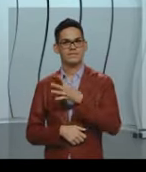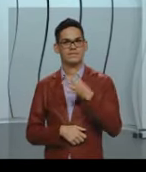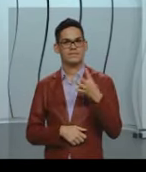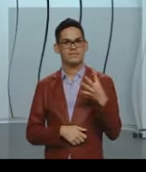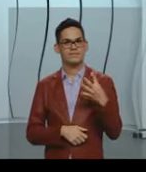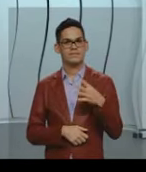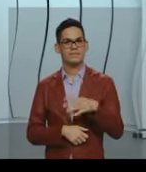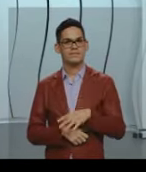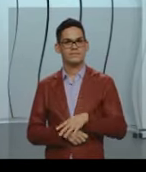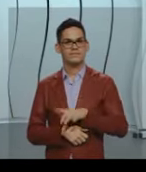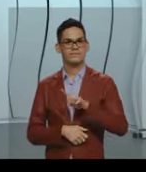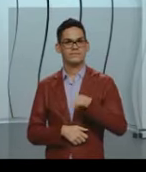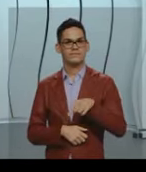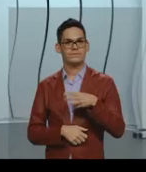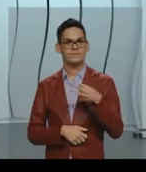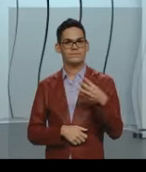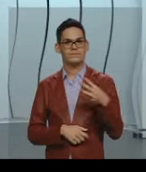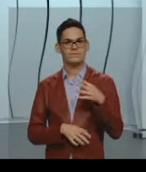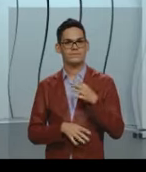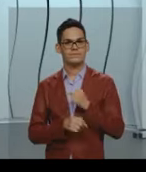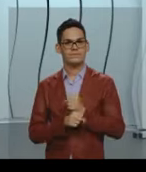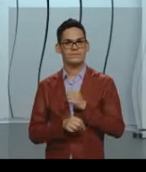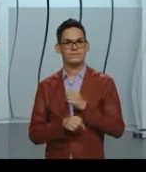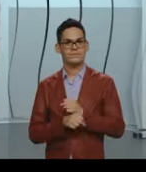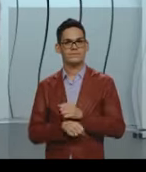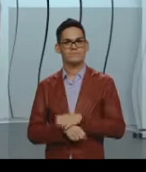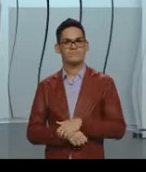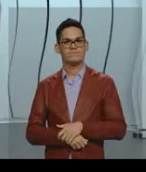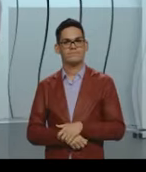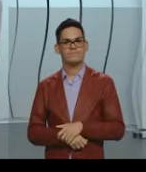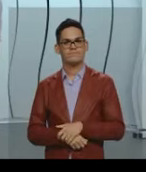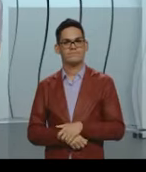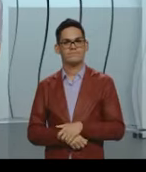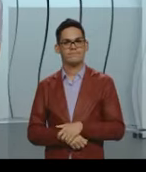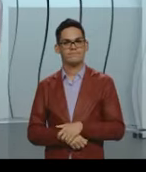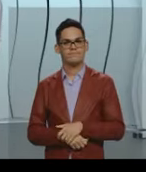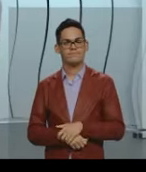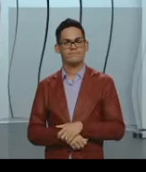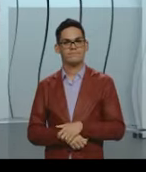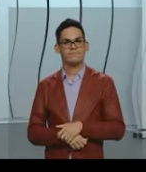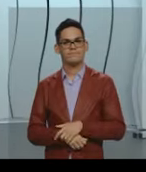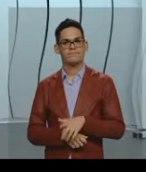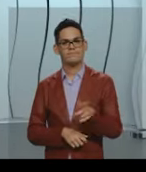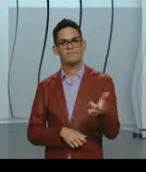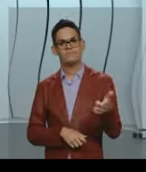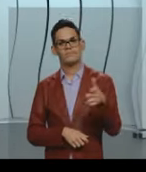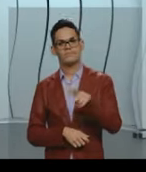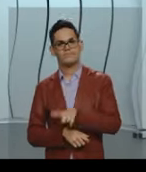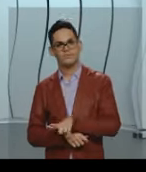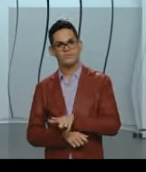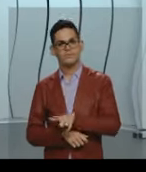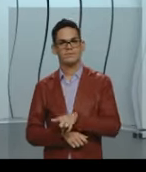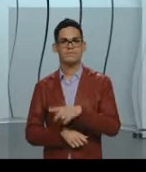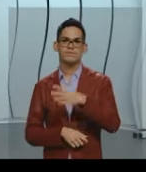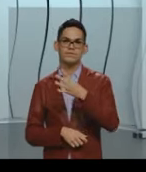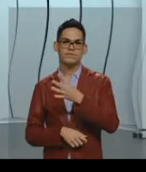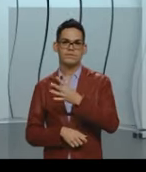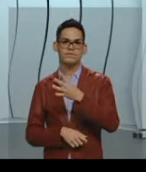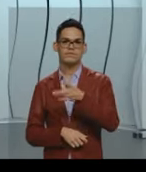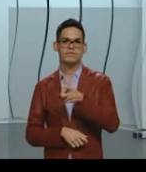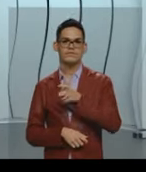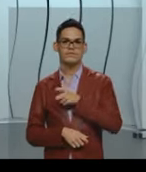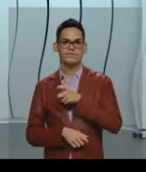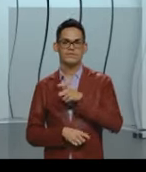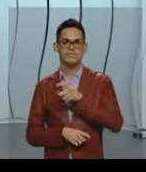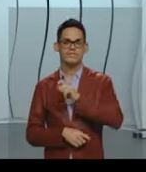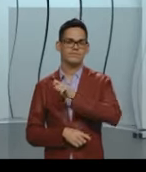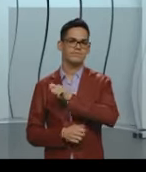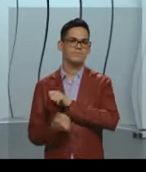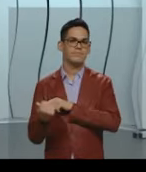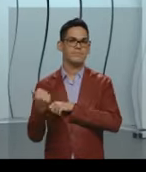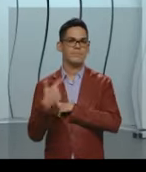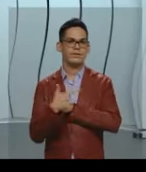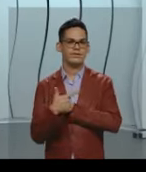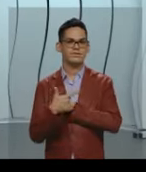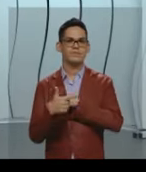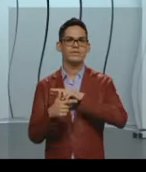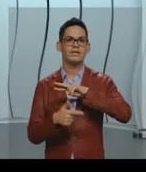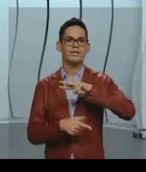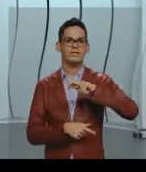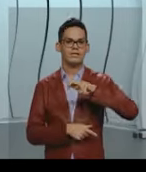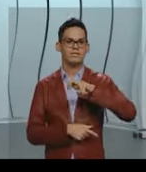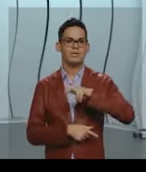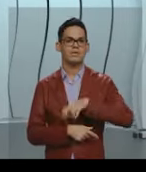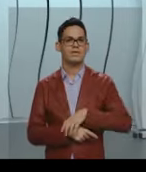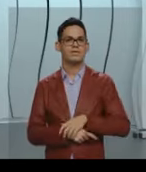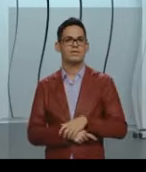44,3 está somando, passa para o outro lado subtraindo, fazendo a operação inversa. Então, 4x tem que ser maior ou igual